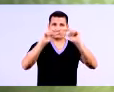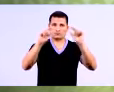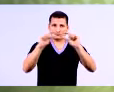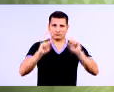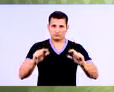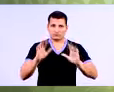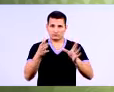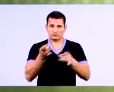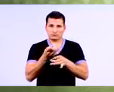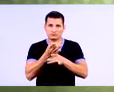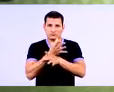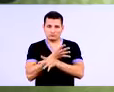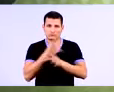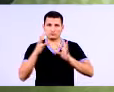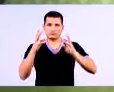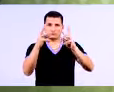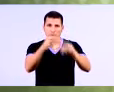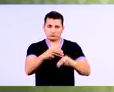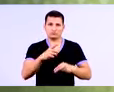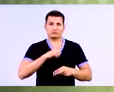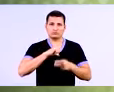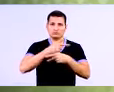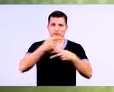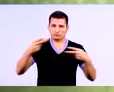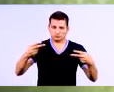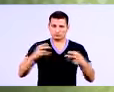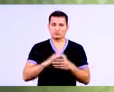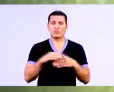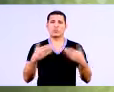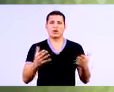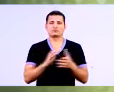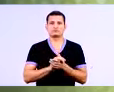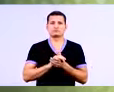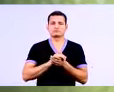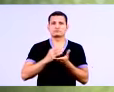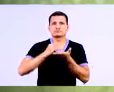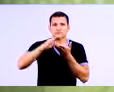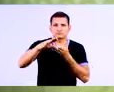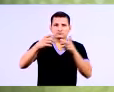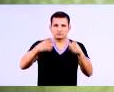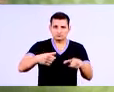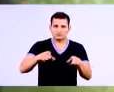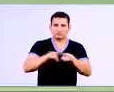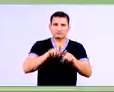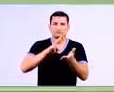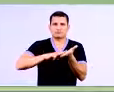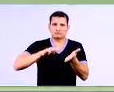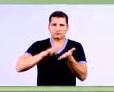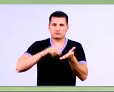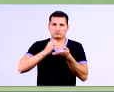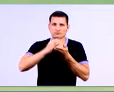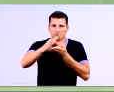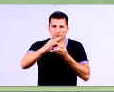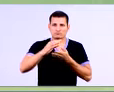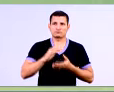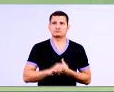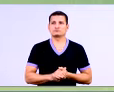essas definições. Quais? O destino e o método de envio. Vamos ver.